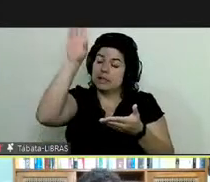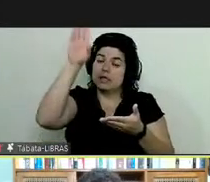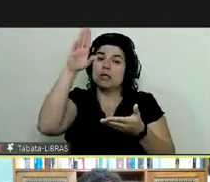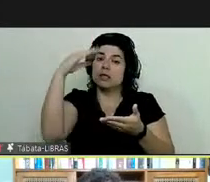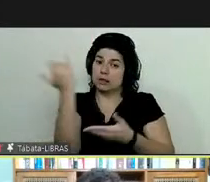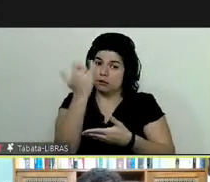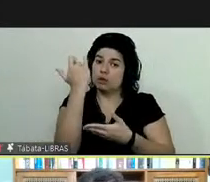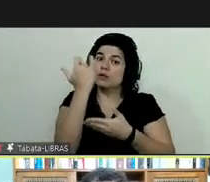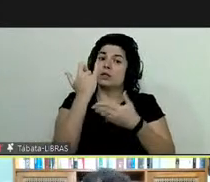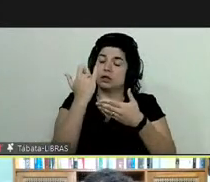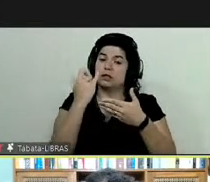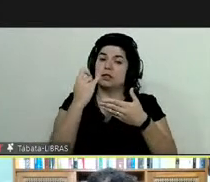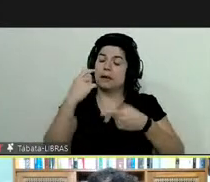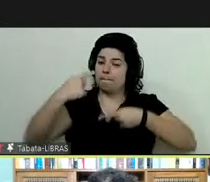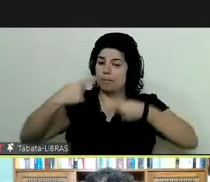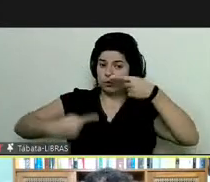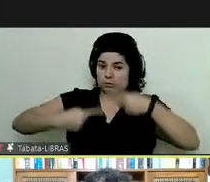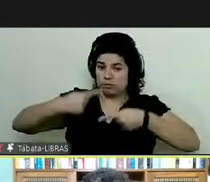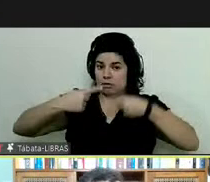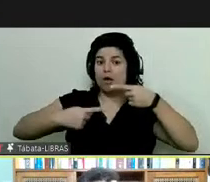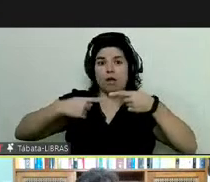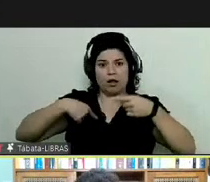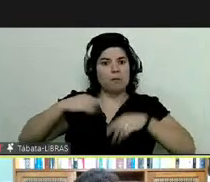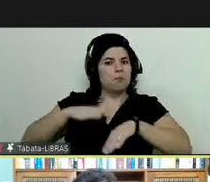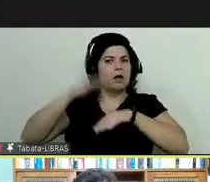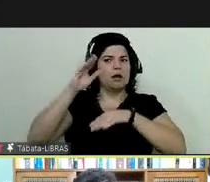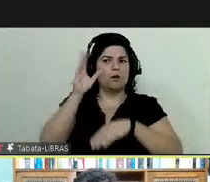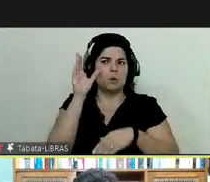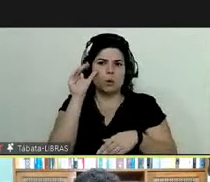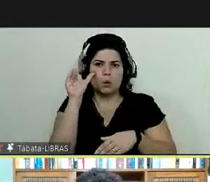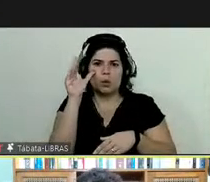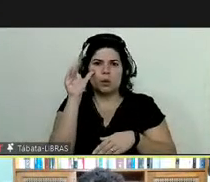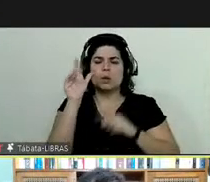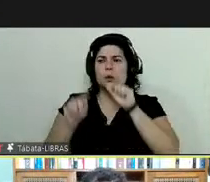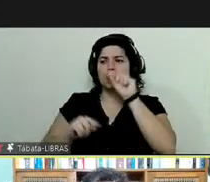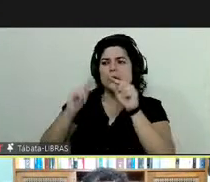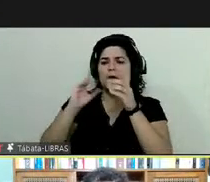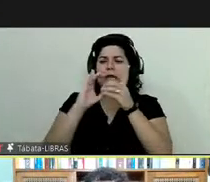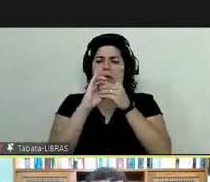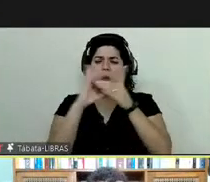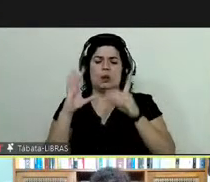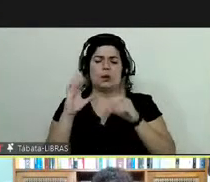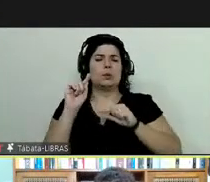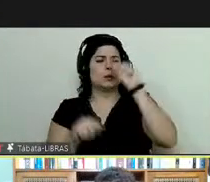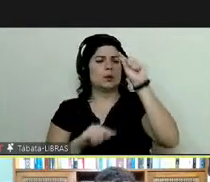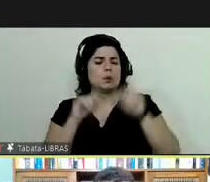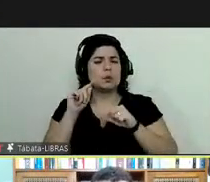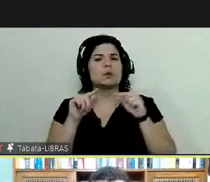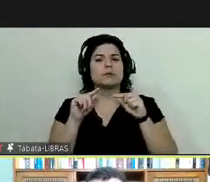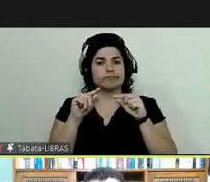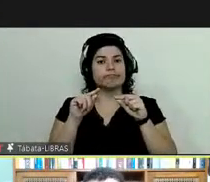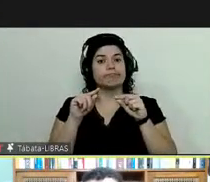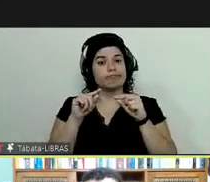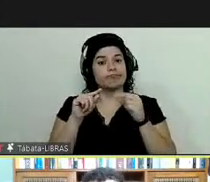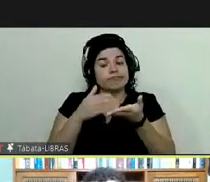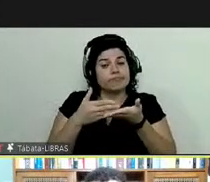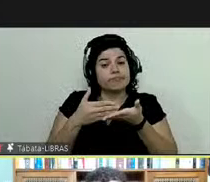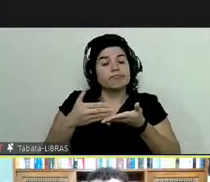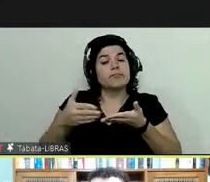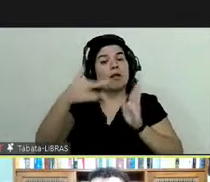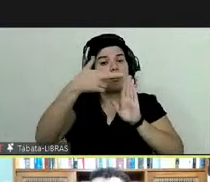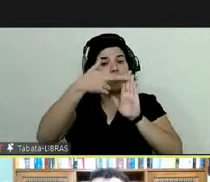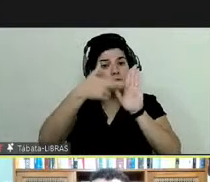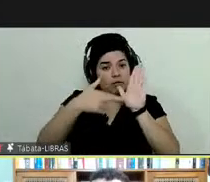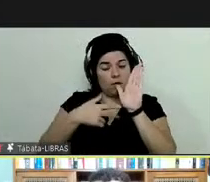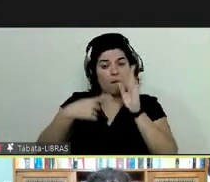disseminado mundo afora um dos que mais ou gerando curiosidades acerca do seu funcionamento um dos que se tornou principalmente o regime